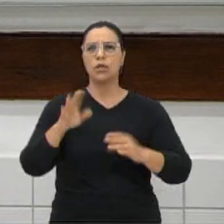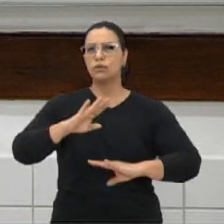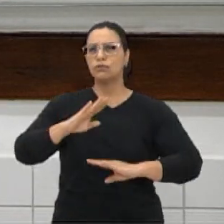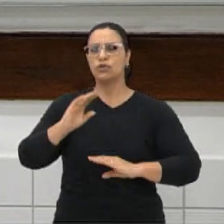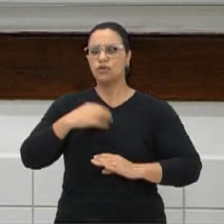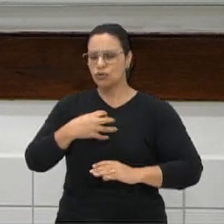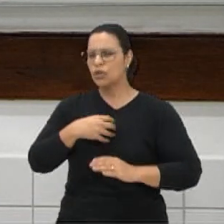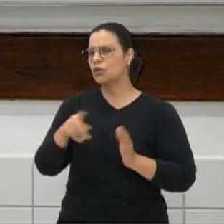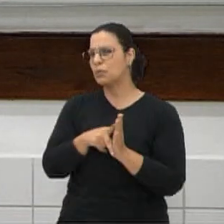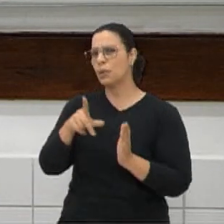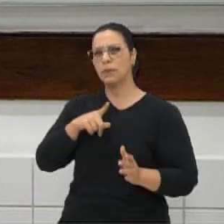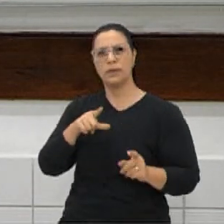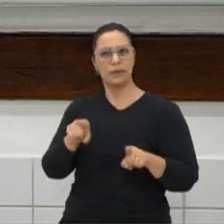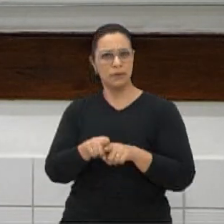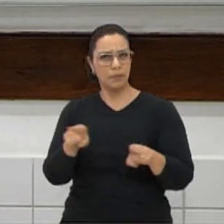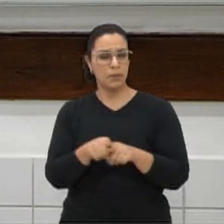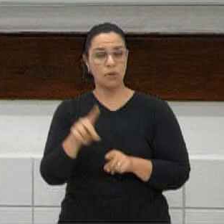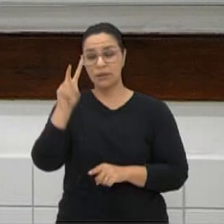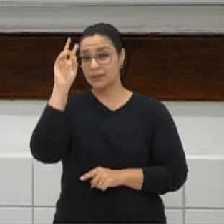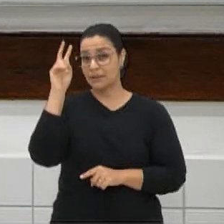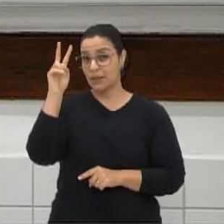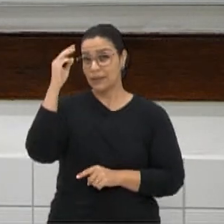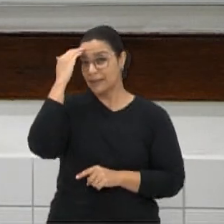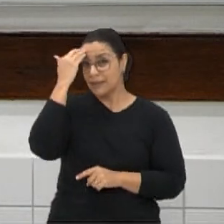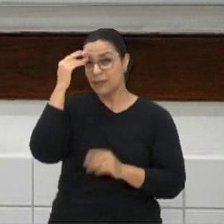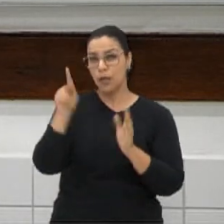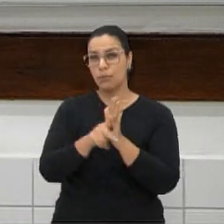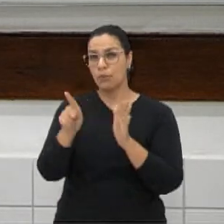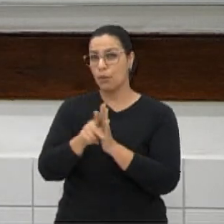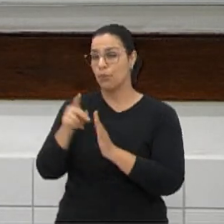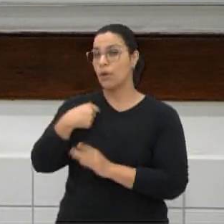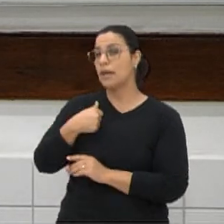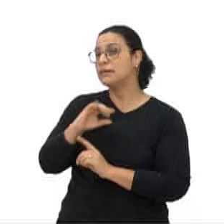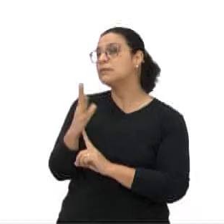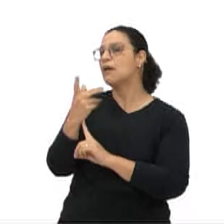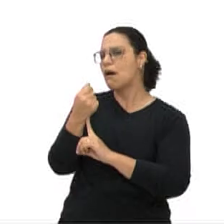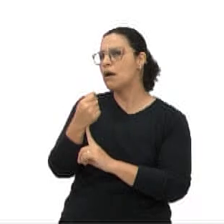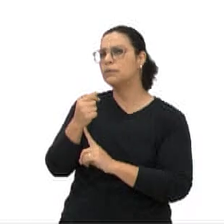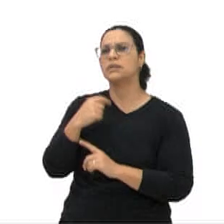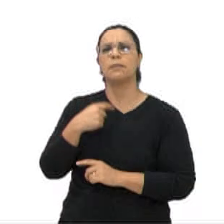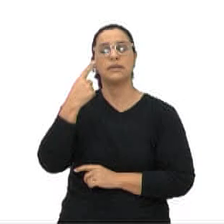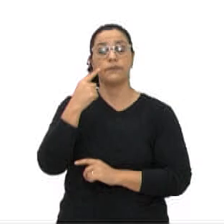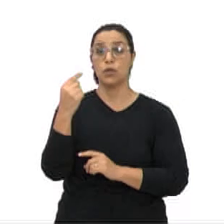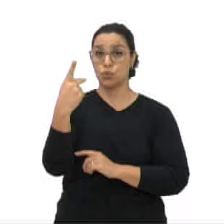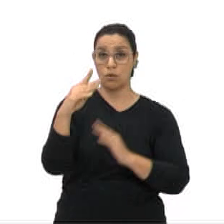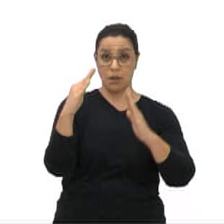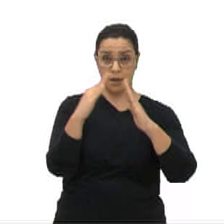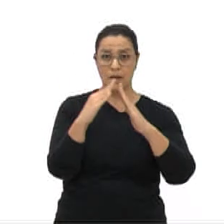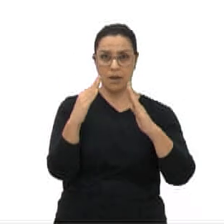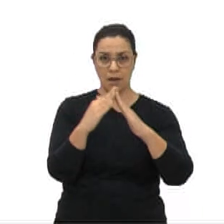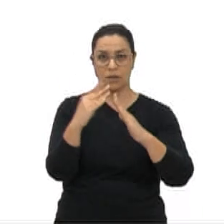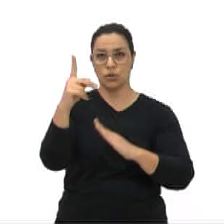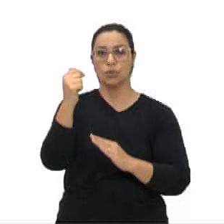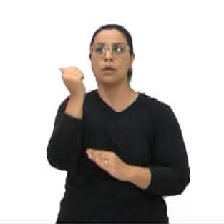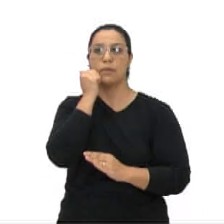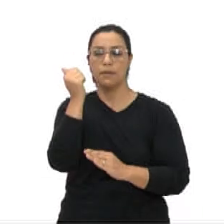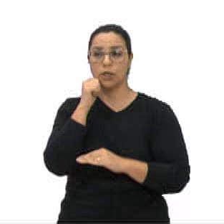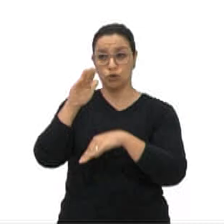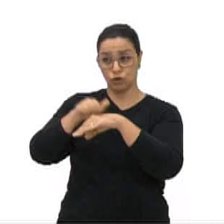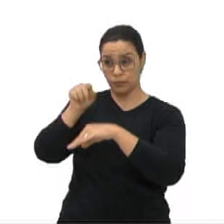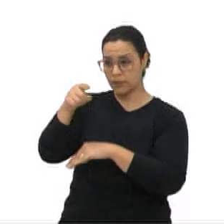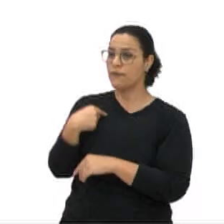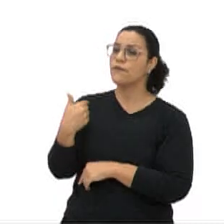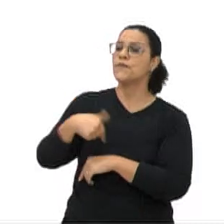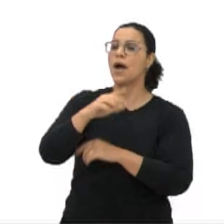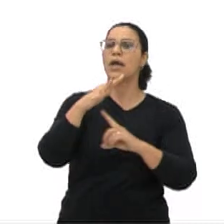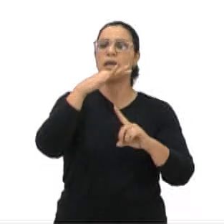situação, tá? Para a gente entender a natureza morta, você precisa imaginar uma situação. Em sua casa, sua mãe chama você